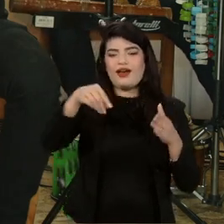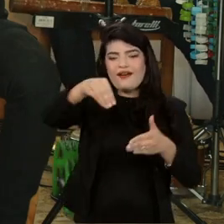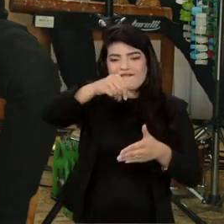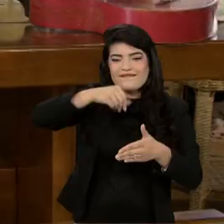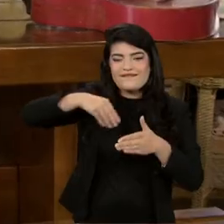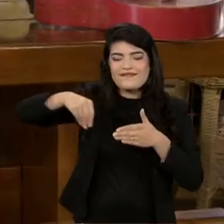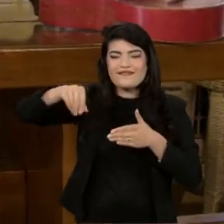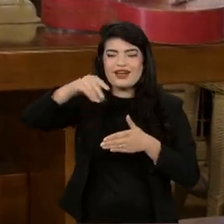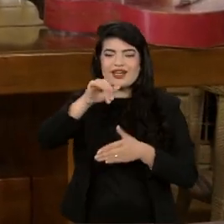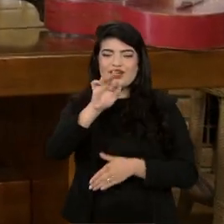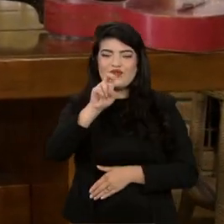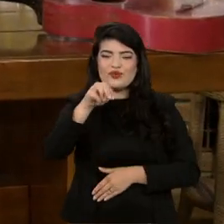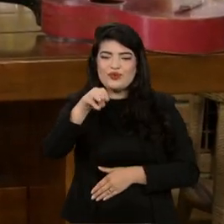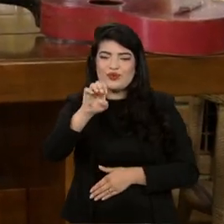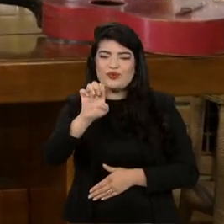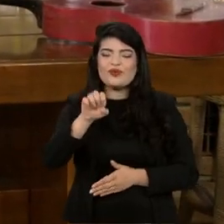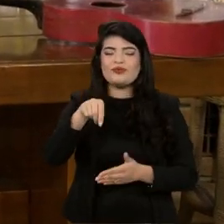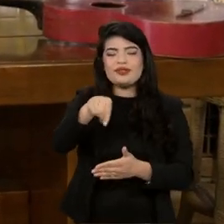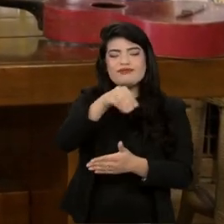farinha.